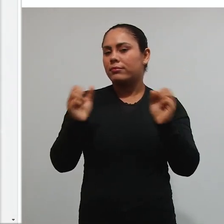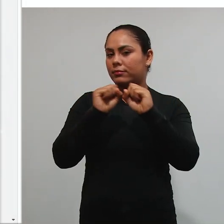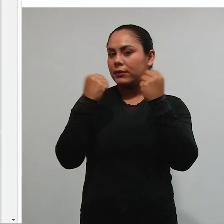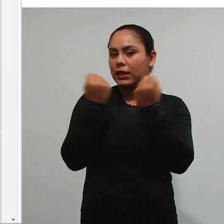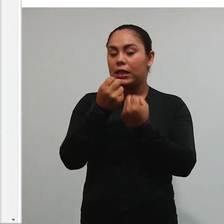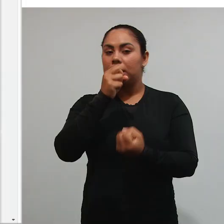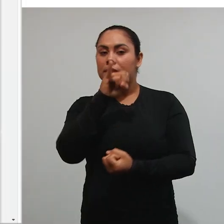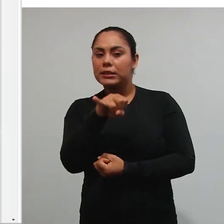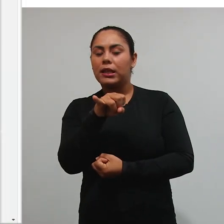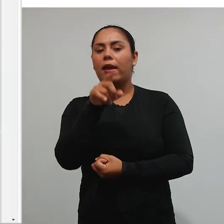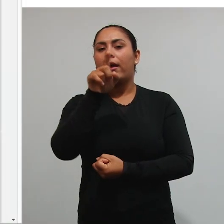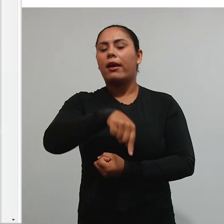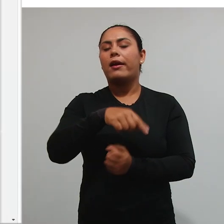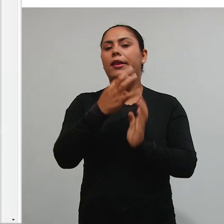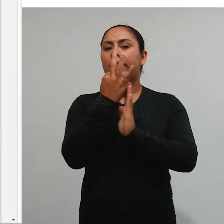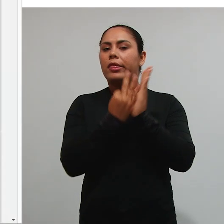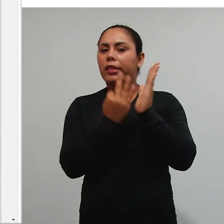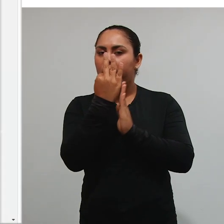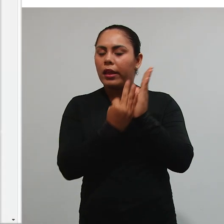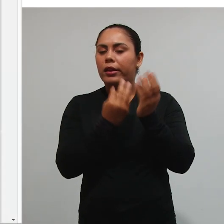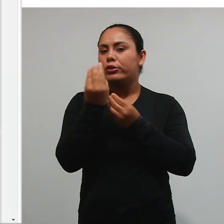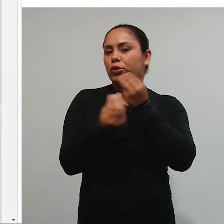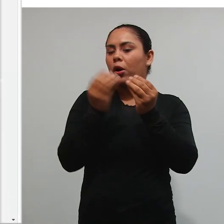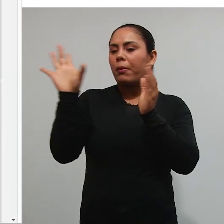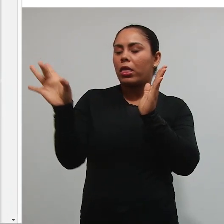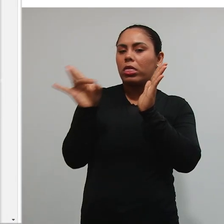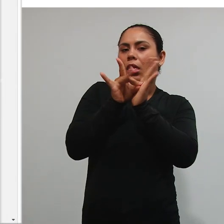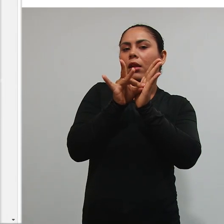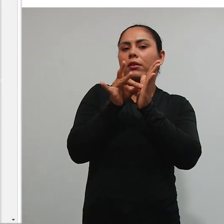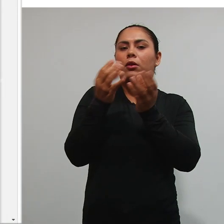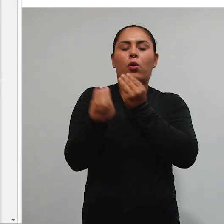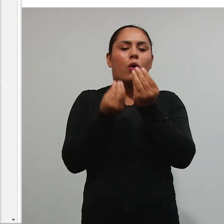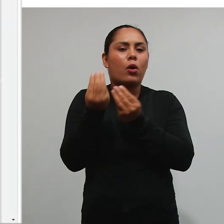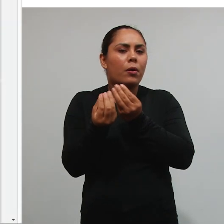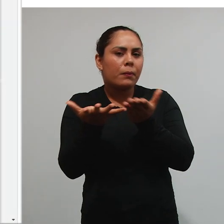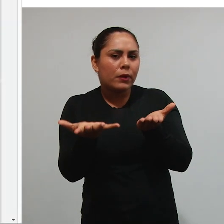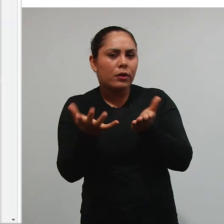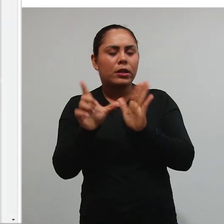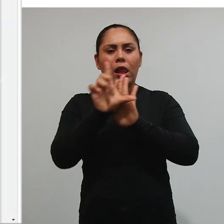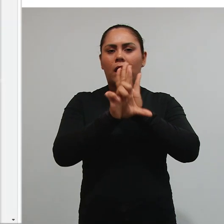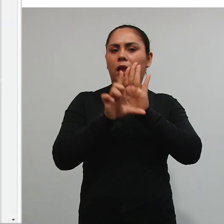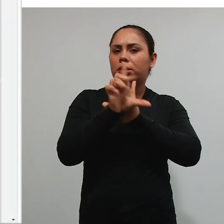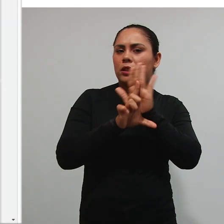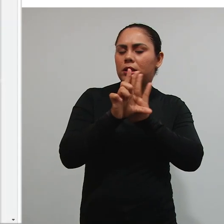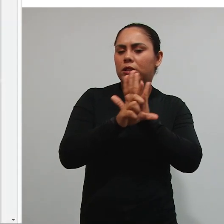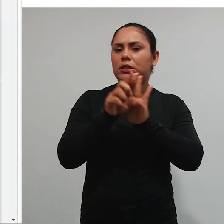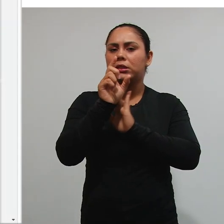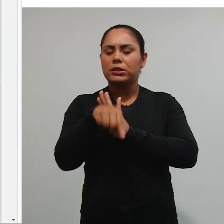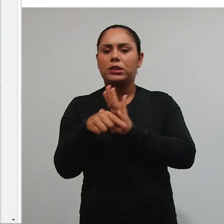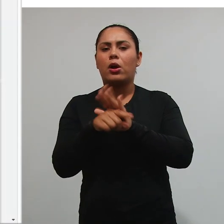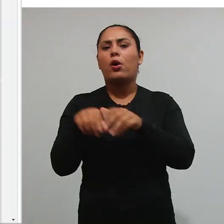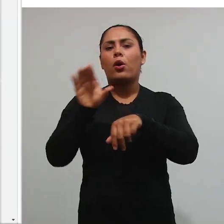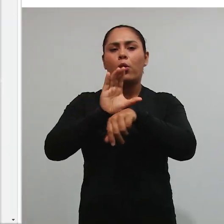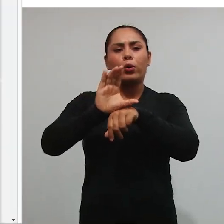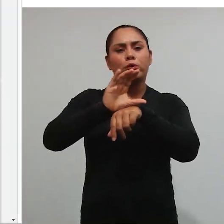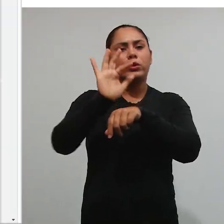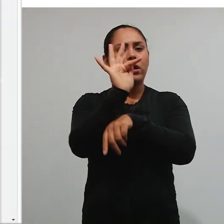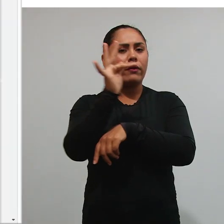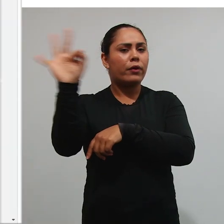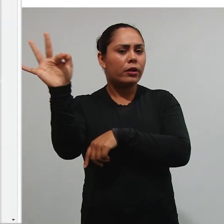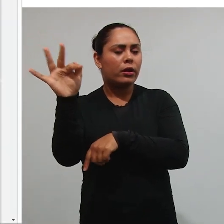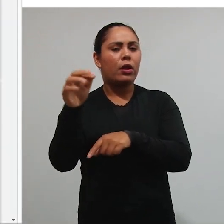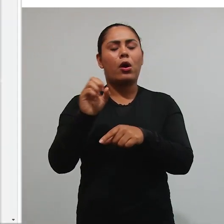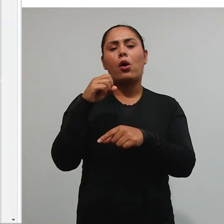seminário? Se você for tirar o texto de uma patente, como é que você faz? Como é que você cita a legislação? Digamos que você vai citar a Constituição